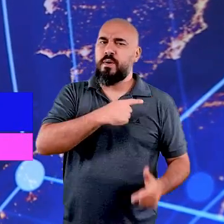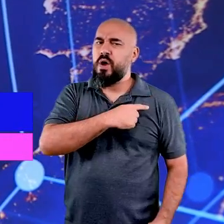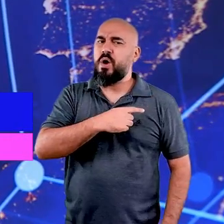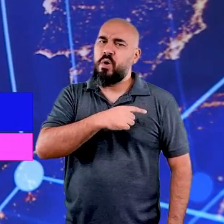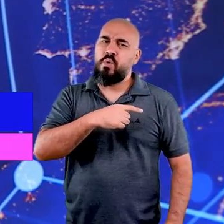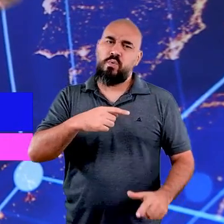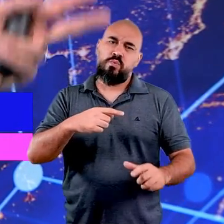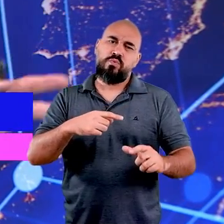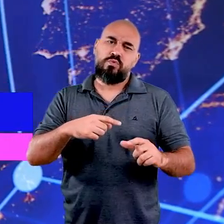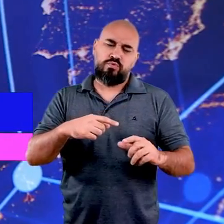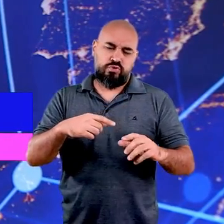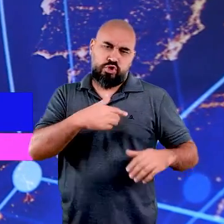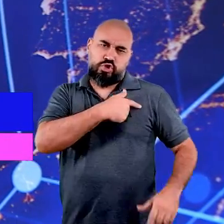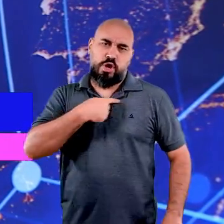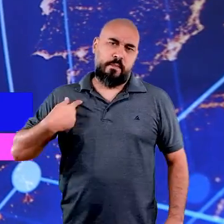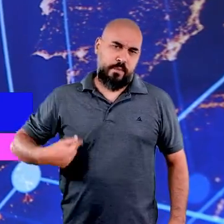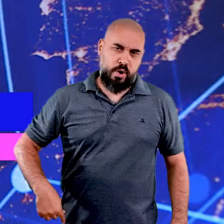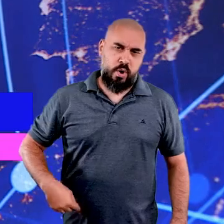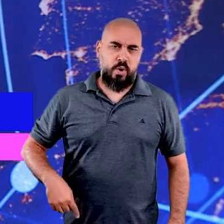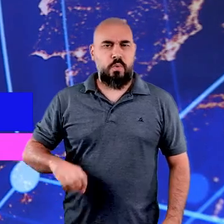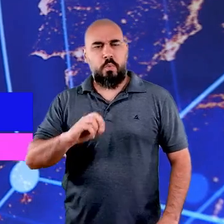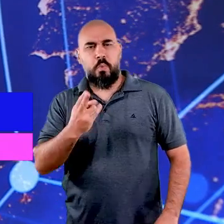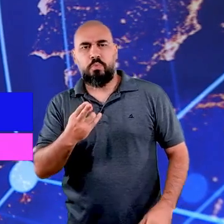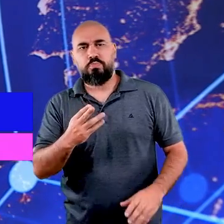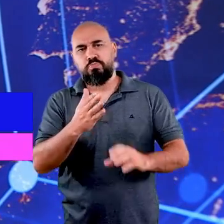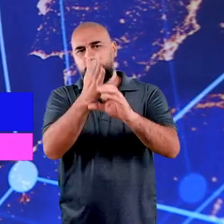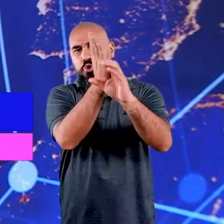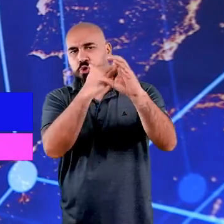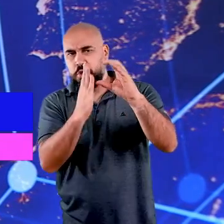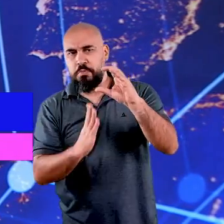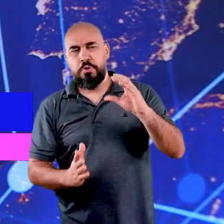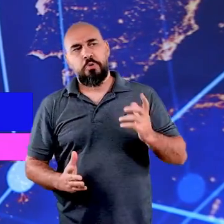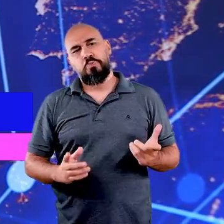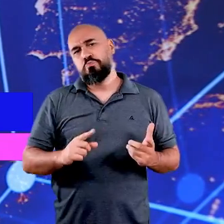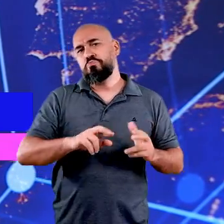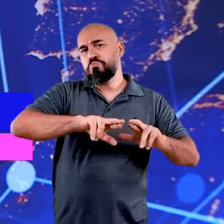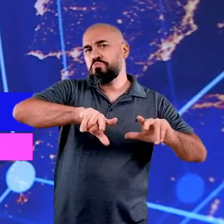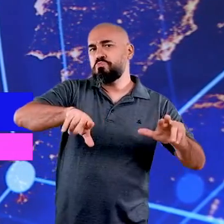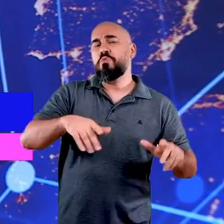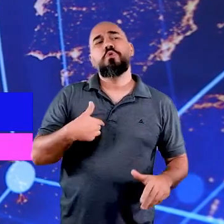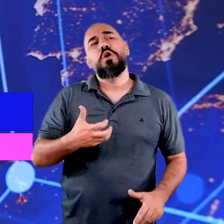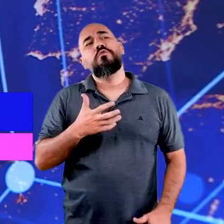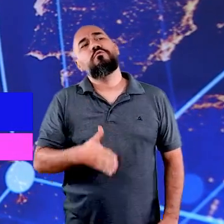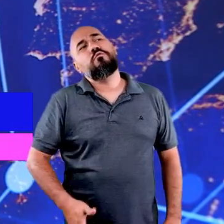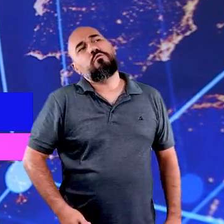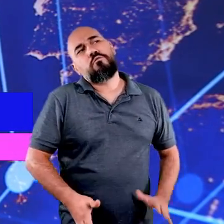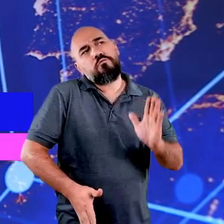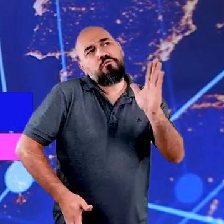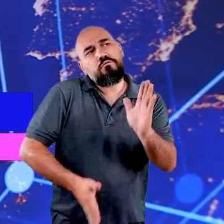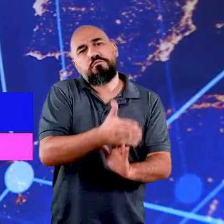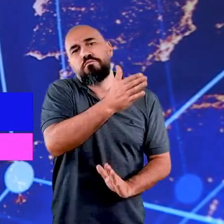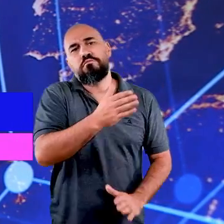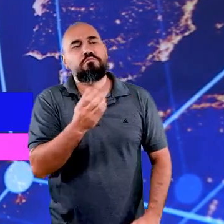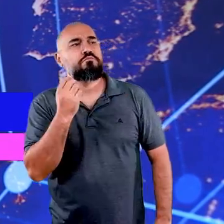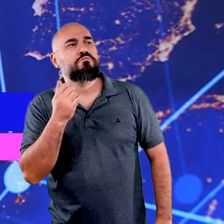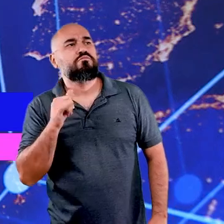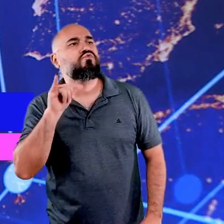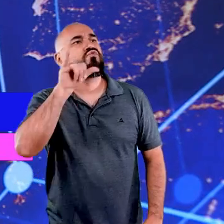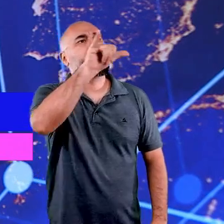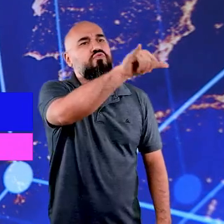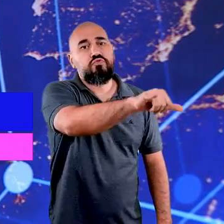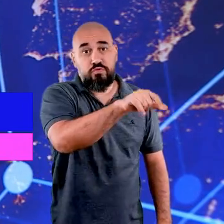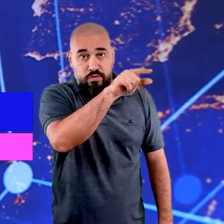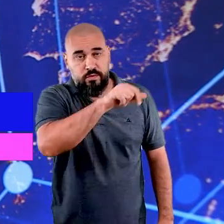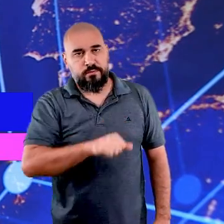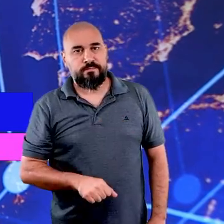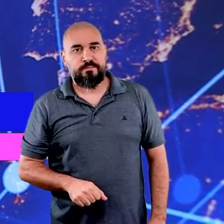decisão de viajar para o Japão, conto para todo mundo que quero ir para o Japão. Isso são apenas palavras. Agora, se eu quero mesmo de fato ir